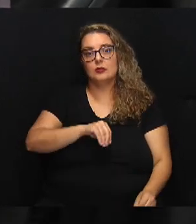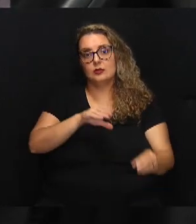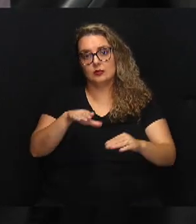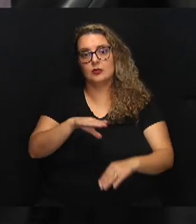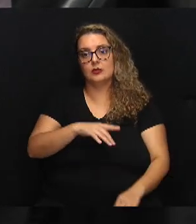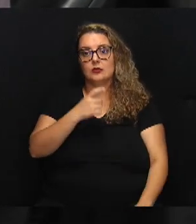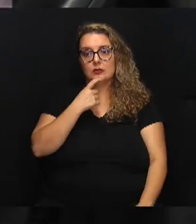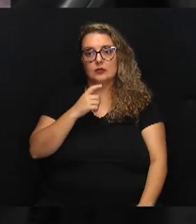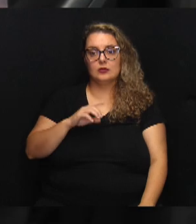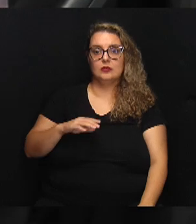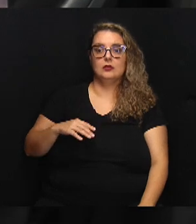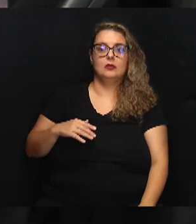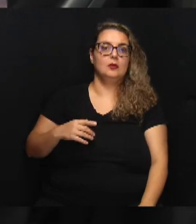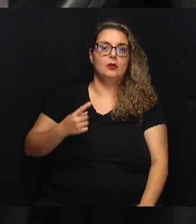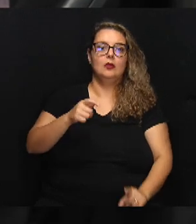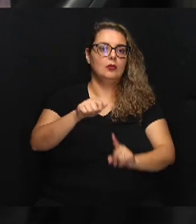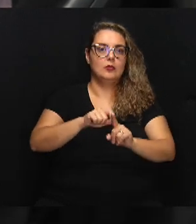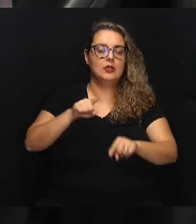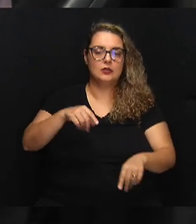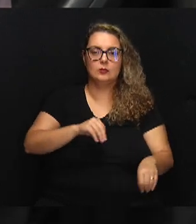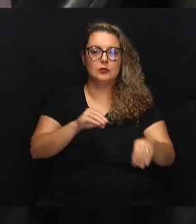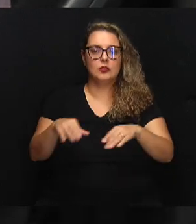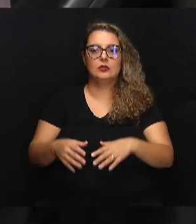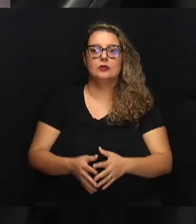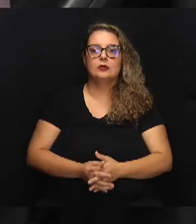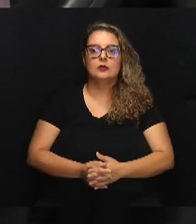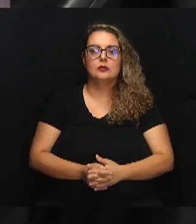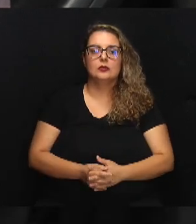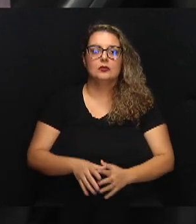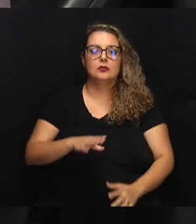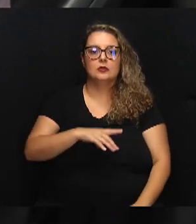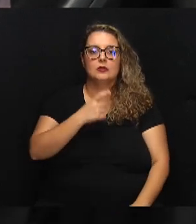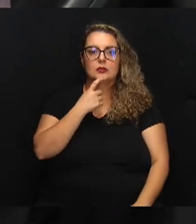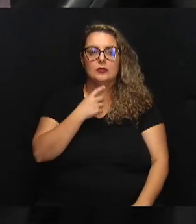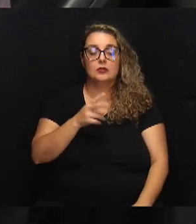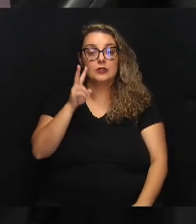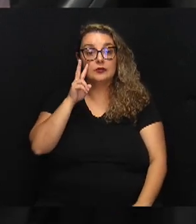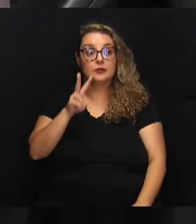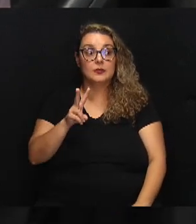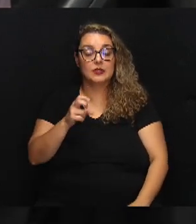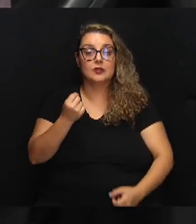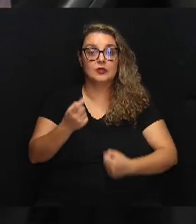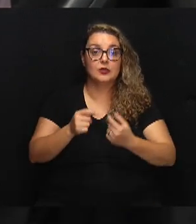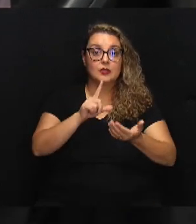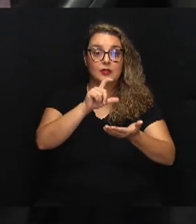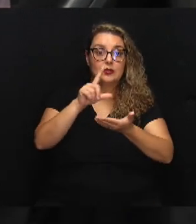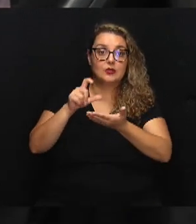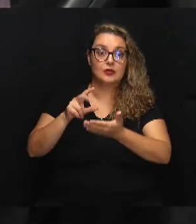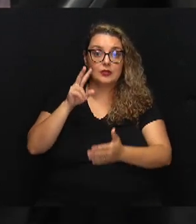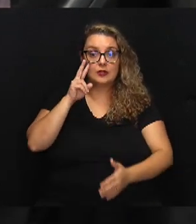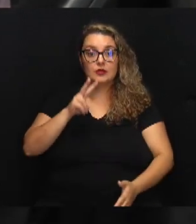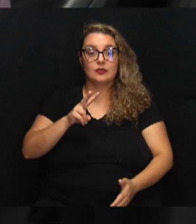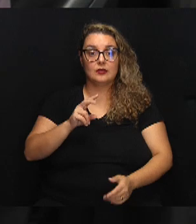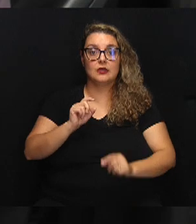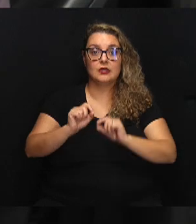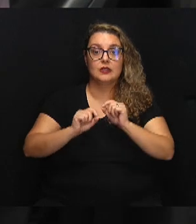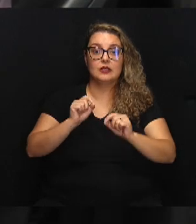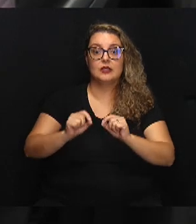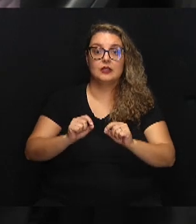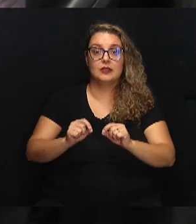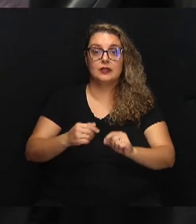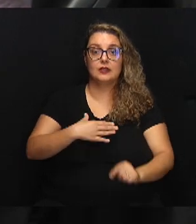cá. Um mês depois a gente estava em Campinas. Tá certo, vamos ver se tem algumas fotos para a gente ver quem são